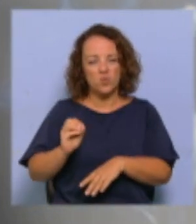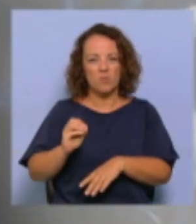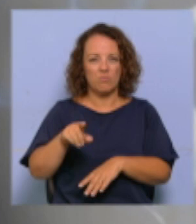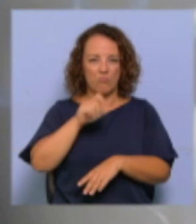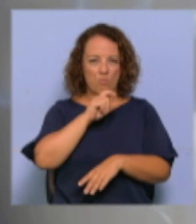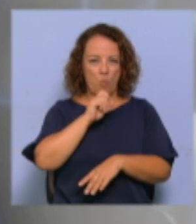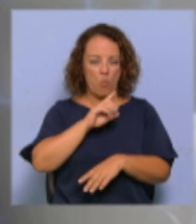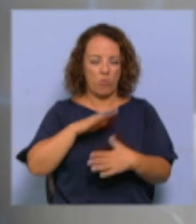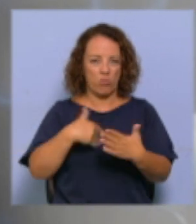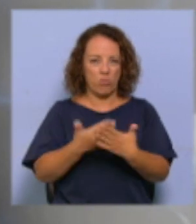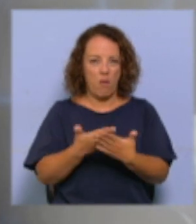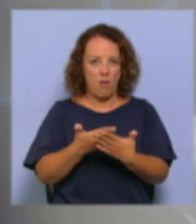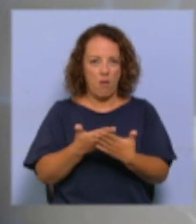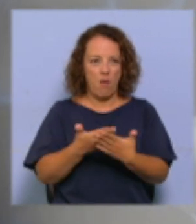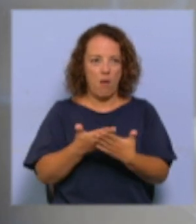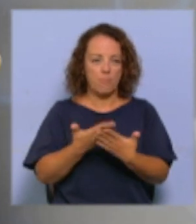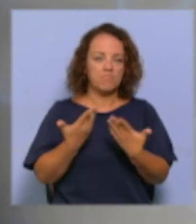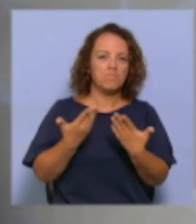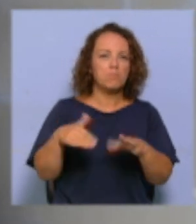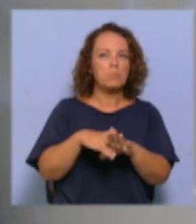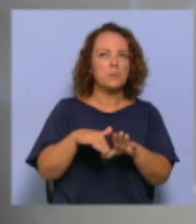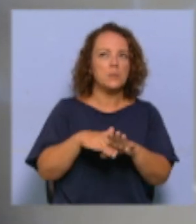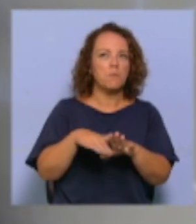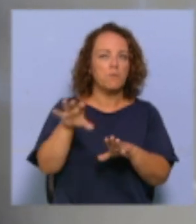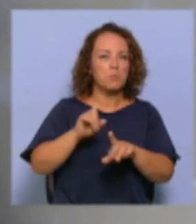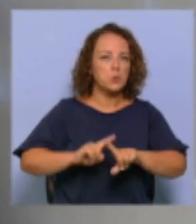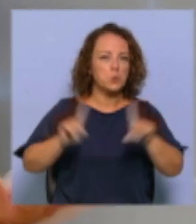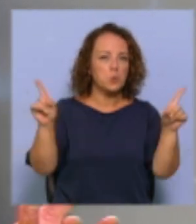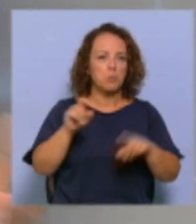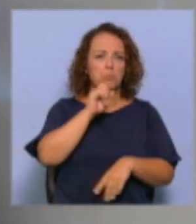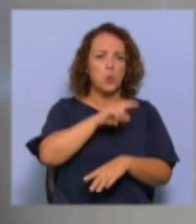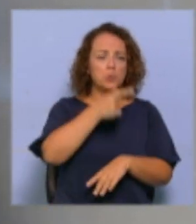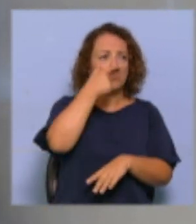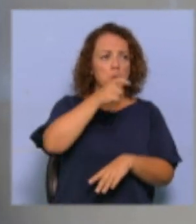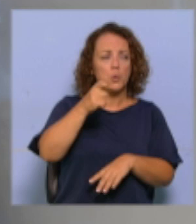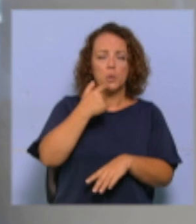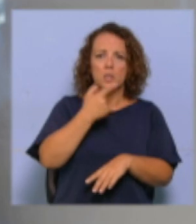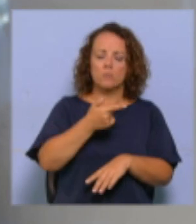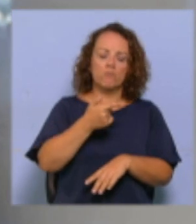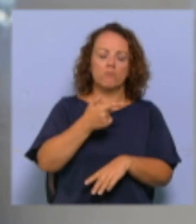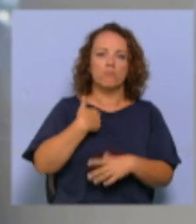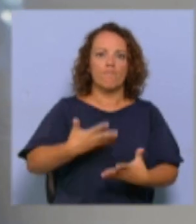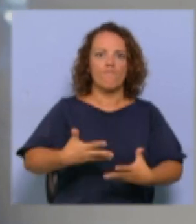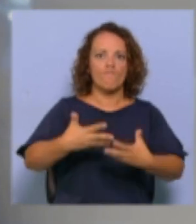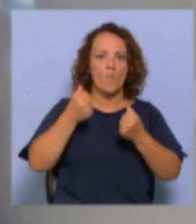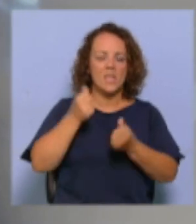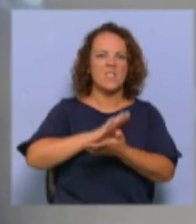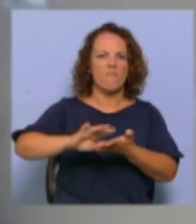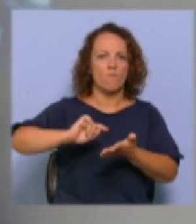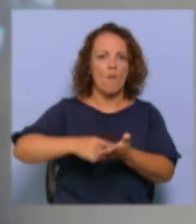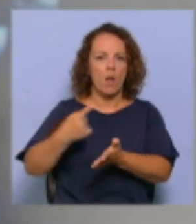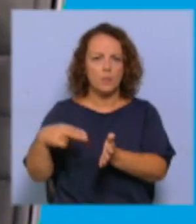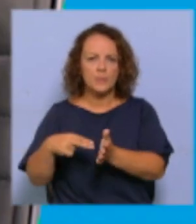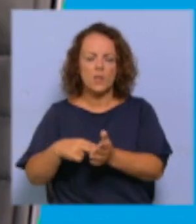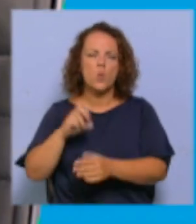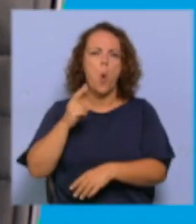nova forma de participação, pode levar algumas pessoas até a achar como prescindível essa participação presencial? Olha,